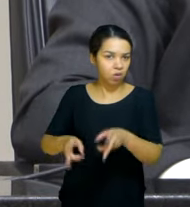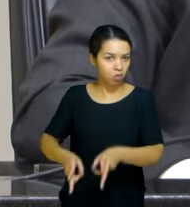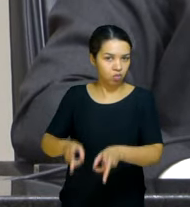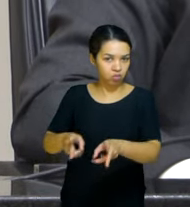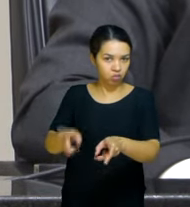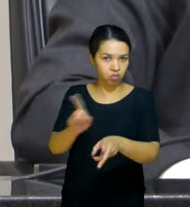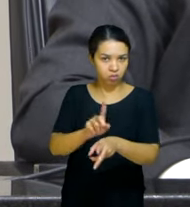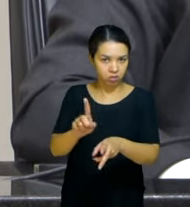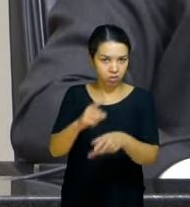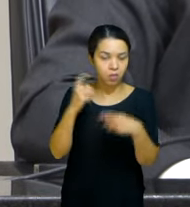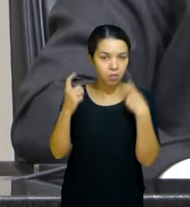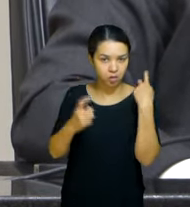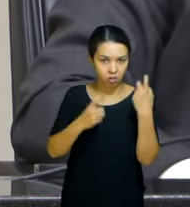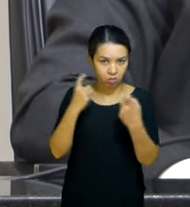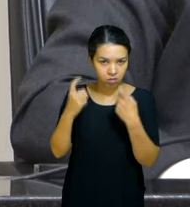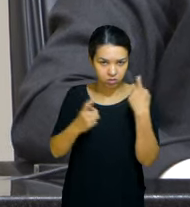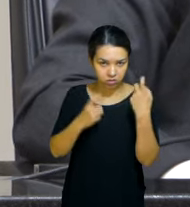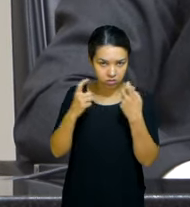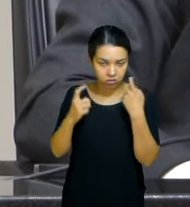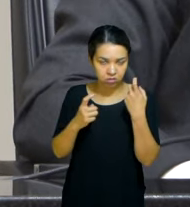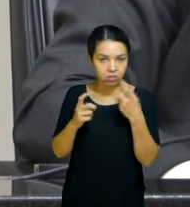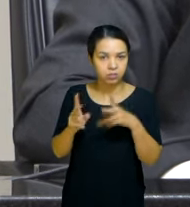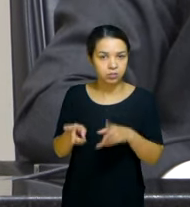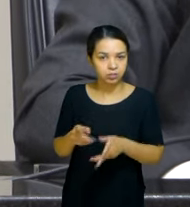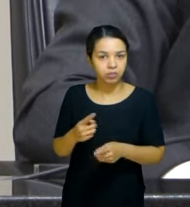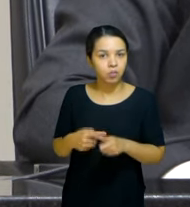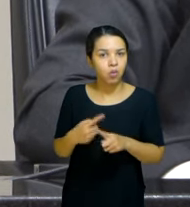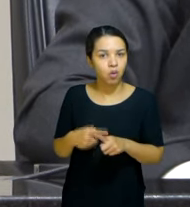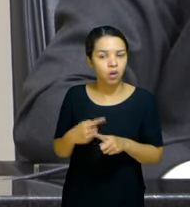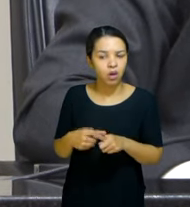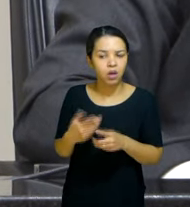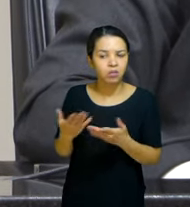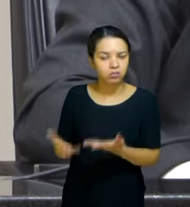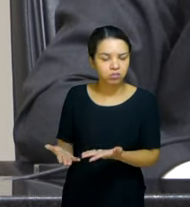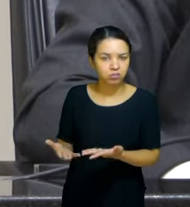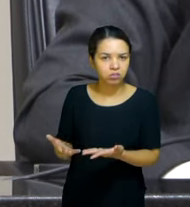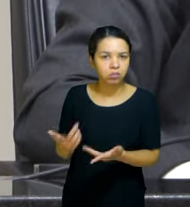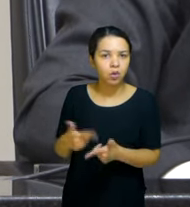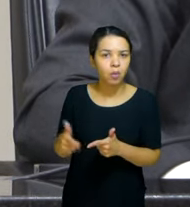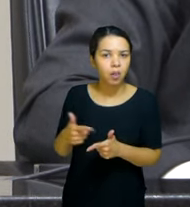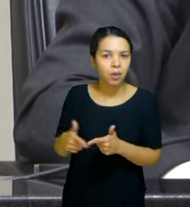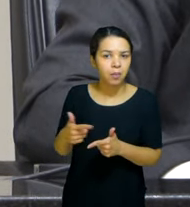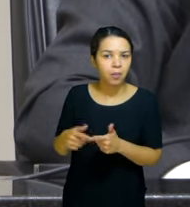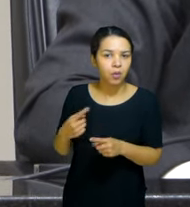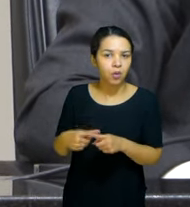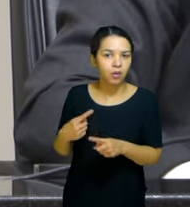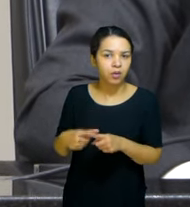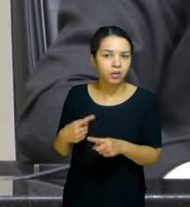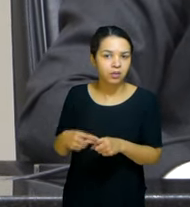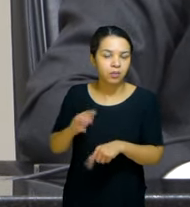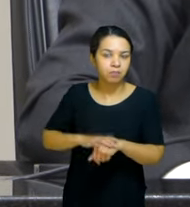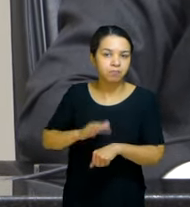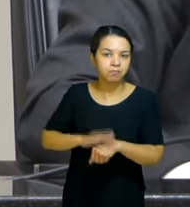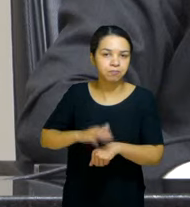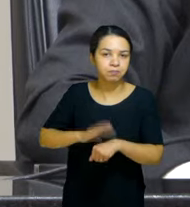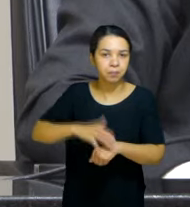minha preocupação é nesse sentido. Por que que aconteceu? Quem foram os autores